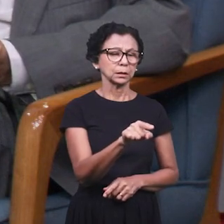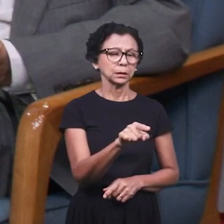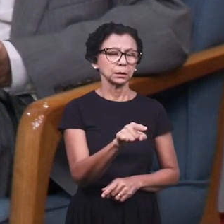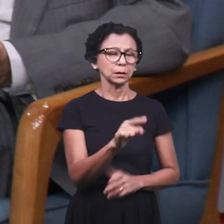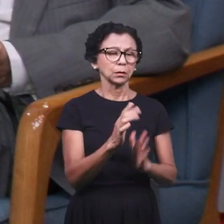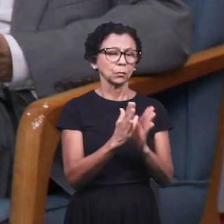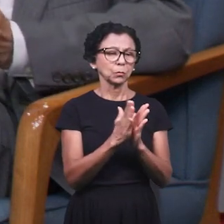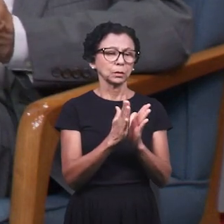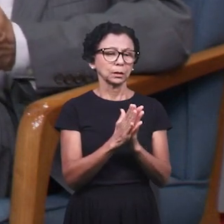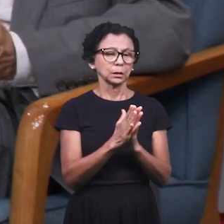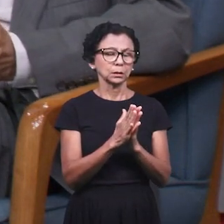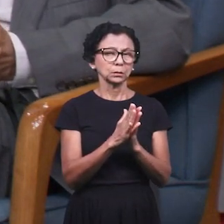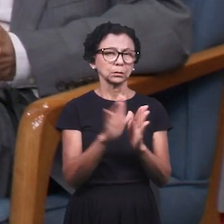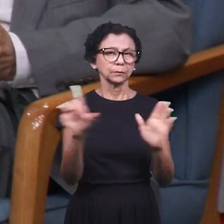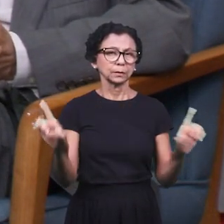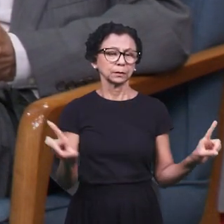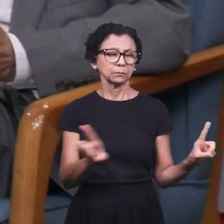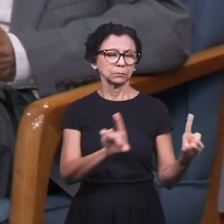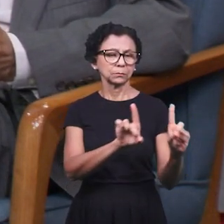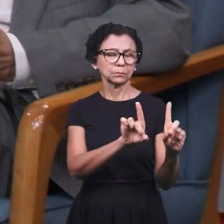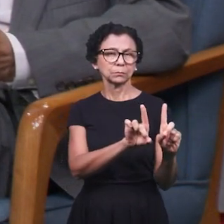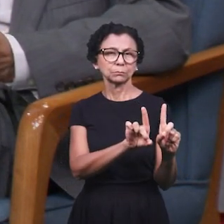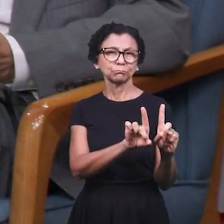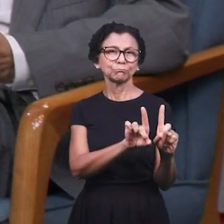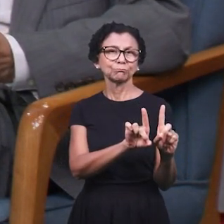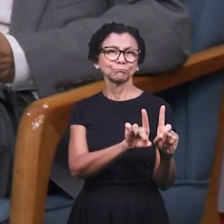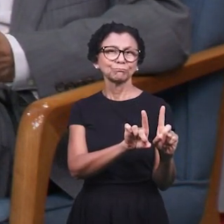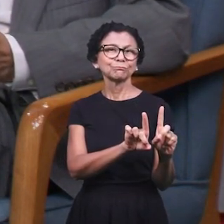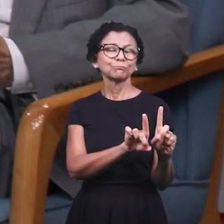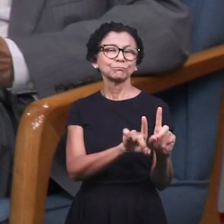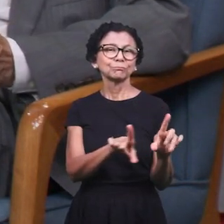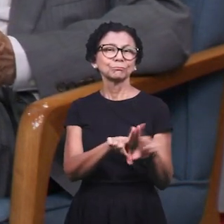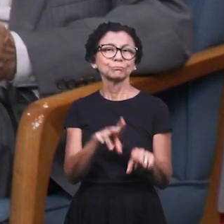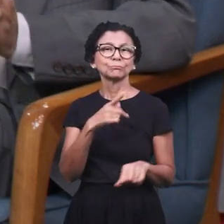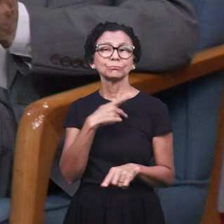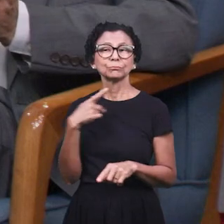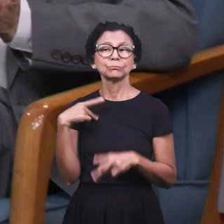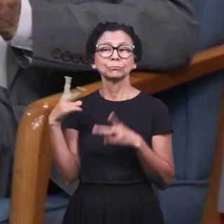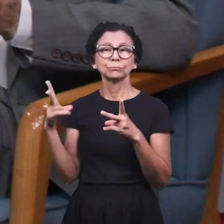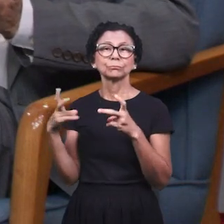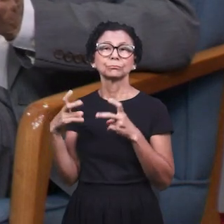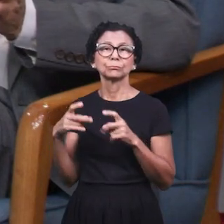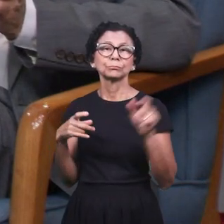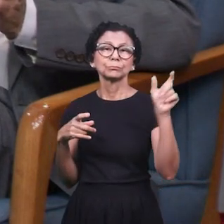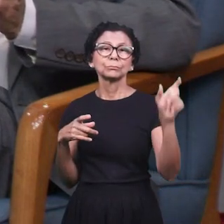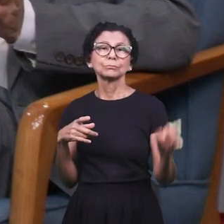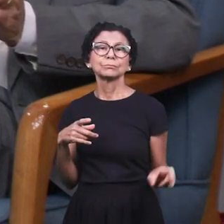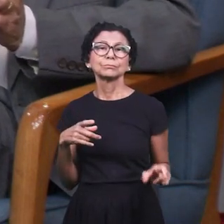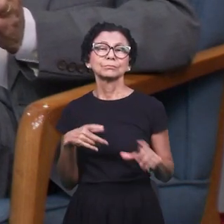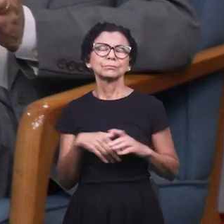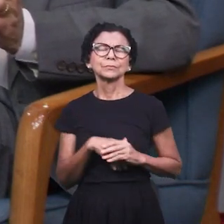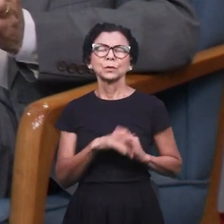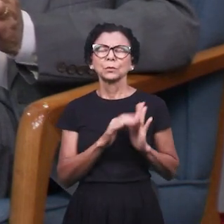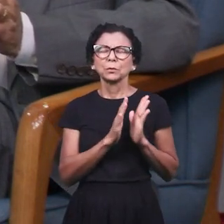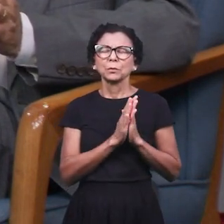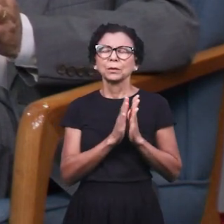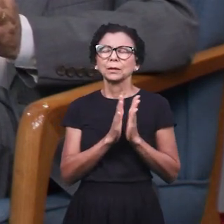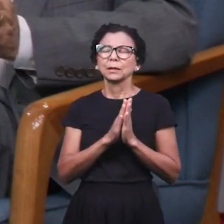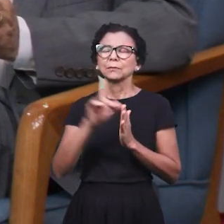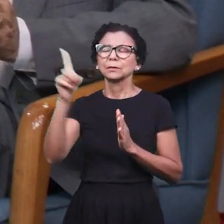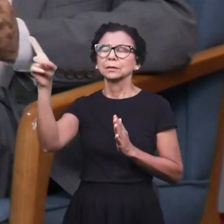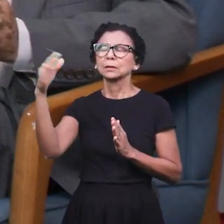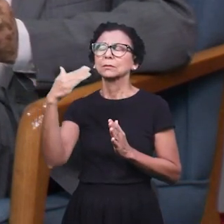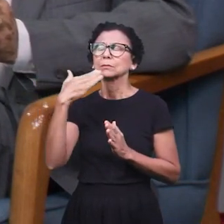orando e se colocava do lado daquela pessoa. E ele percebia que aquela pessoa fazia